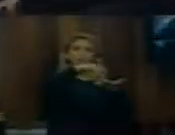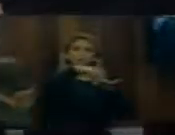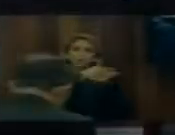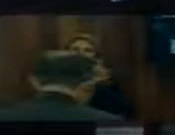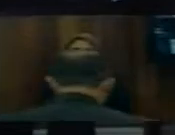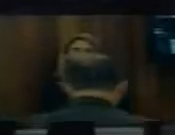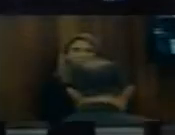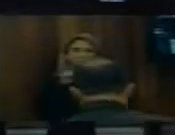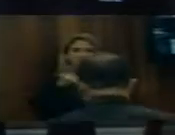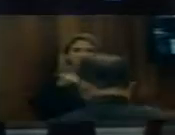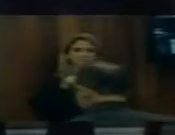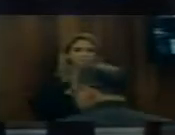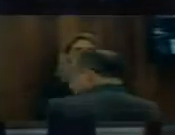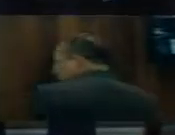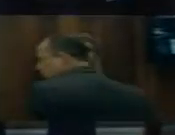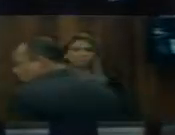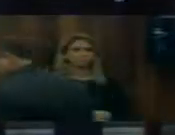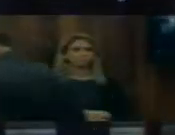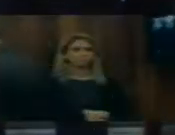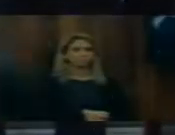ata. Ata da